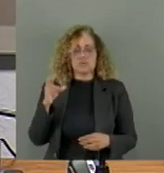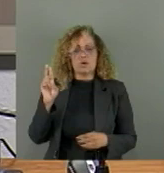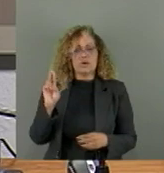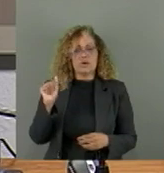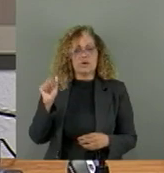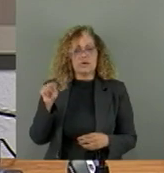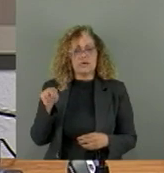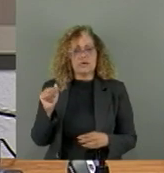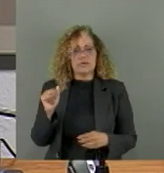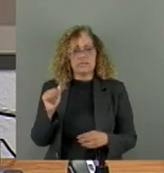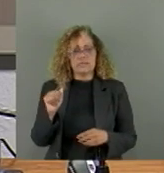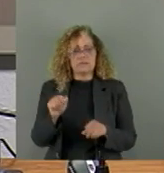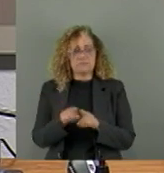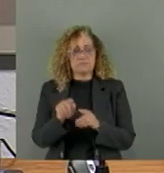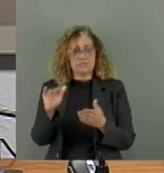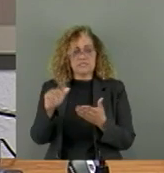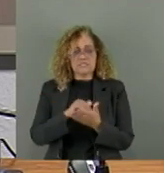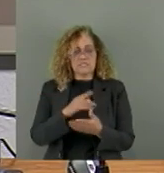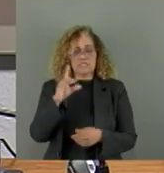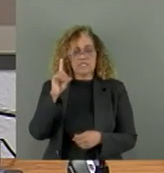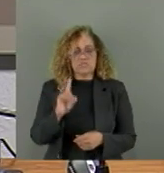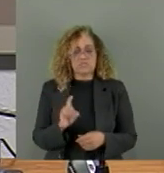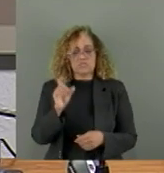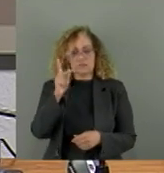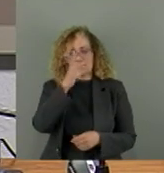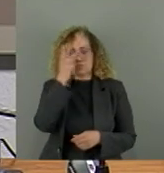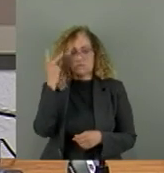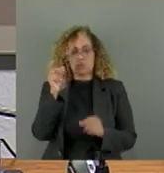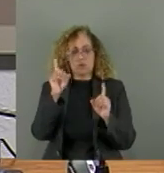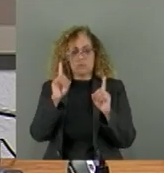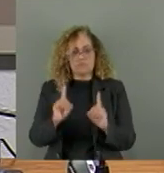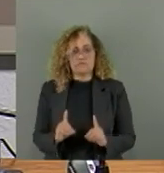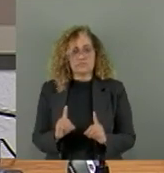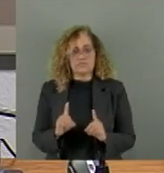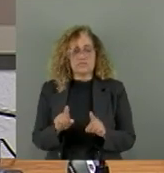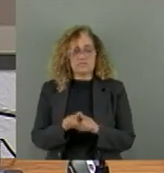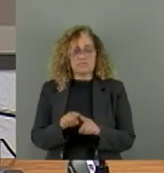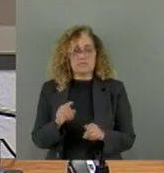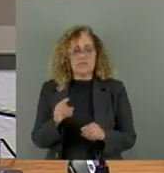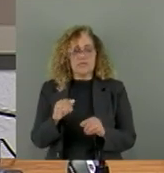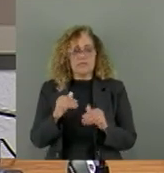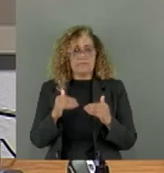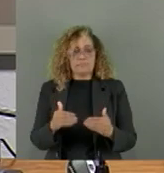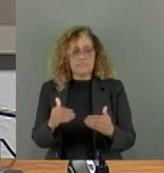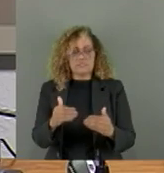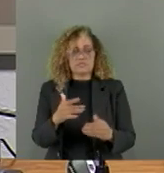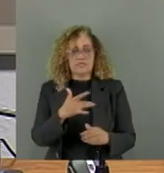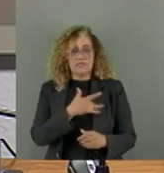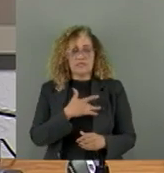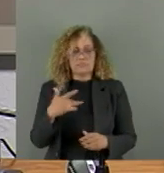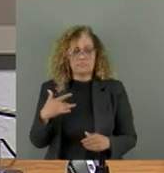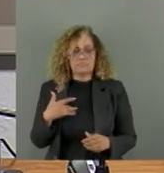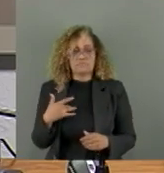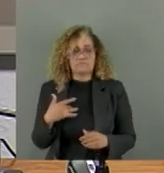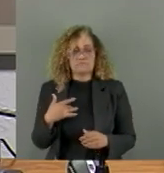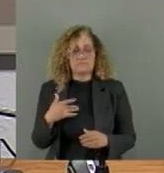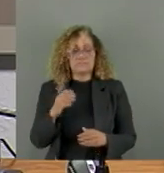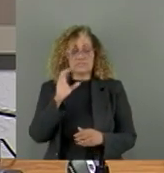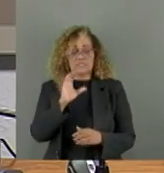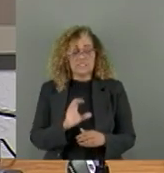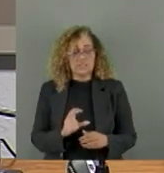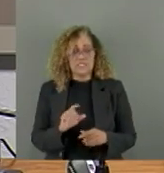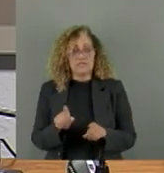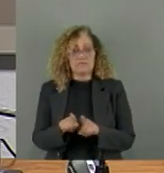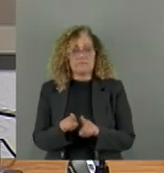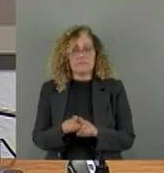Feminella, secretária nacional dos Direitos da Pessoa com Deficiência do Ministério de Direitos Humanos e Cidadania; a representante